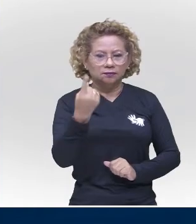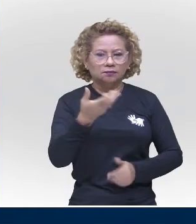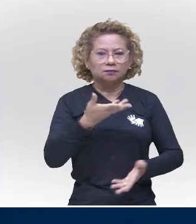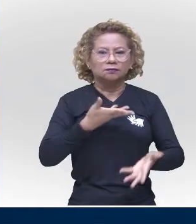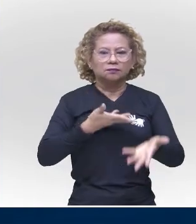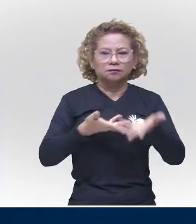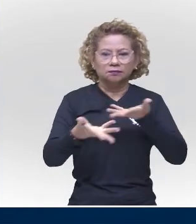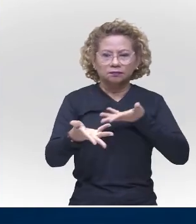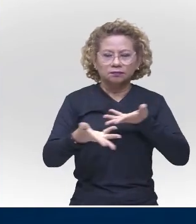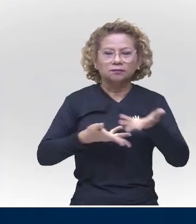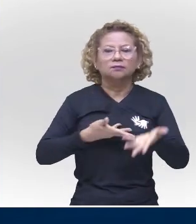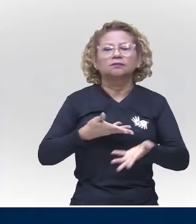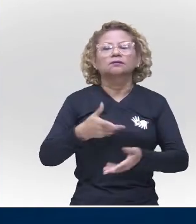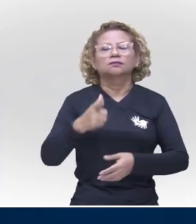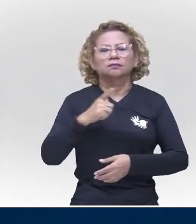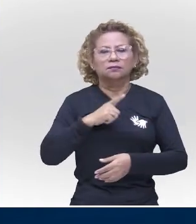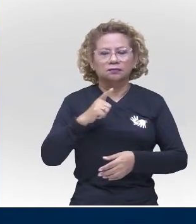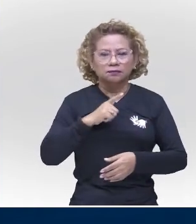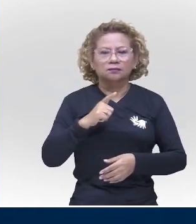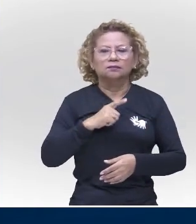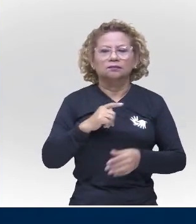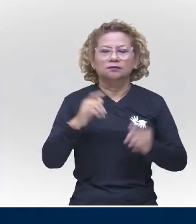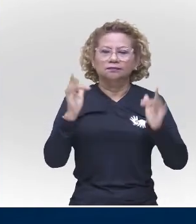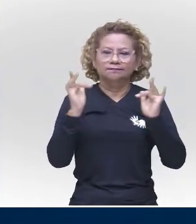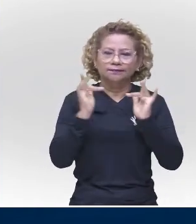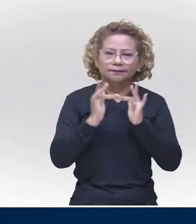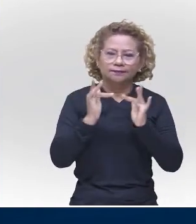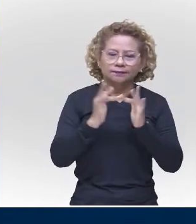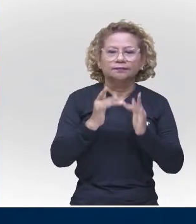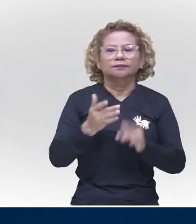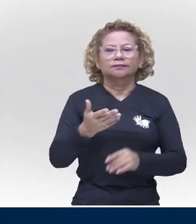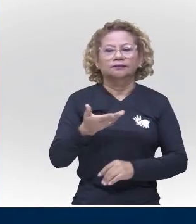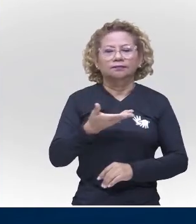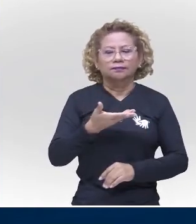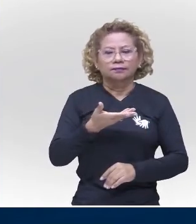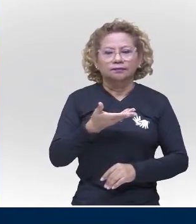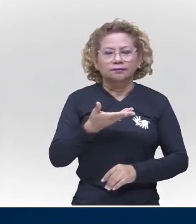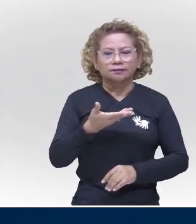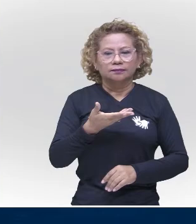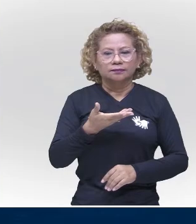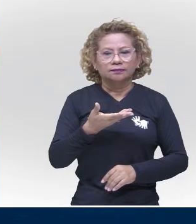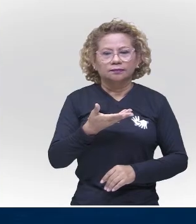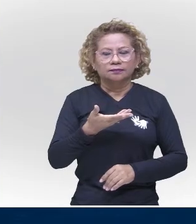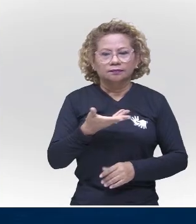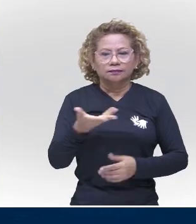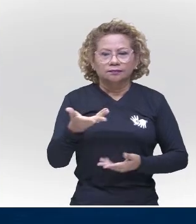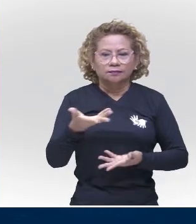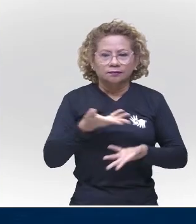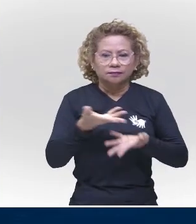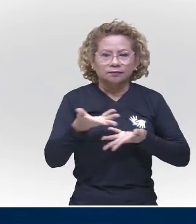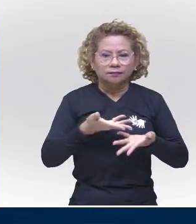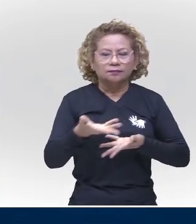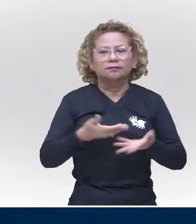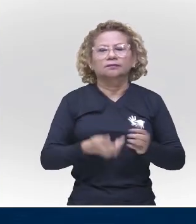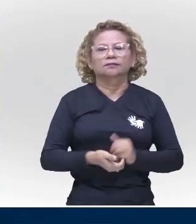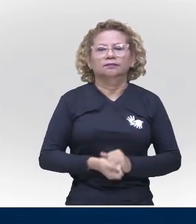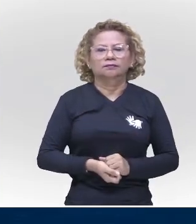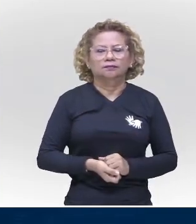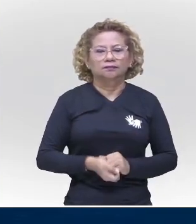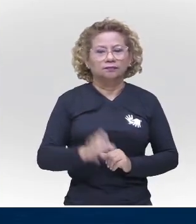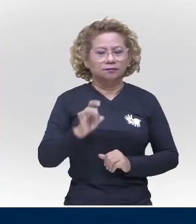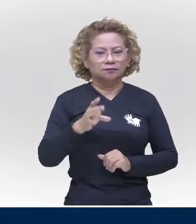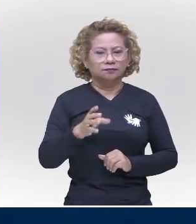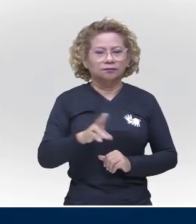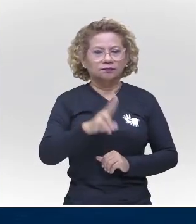seja, eu tenho uma conexão aí com o meu adversário, sendo que agora eu uso o quê? Uma espada,